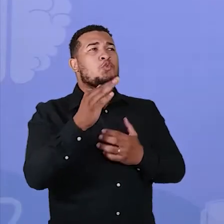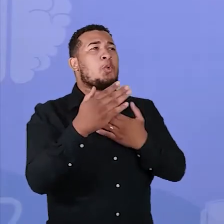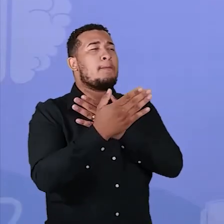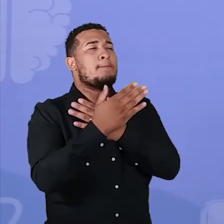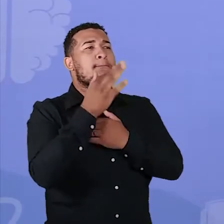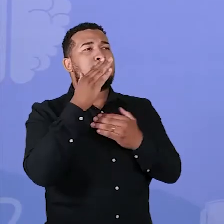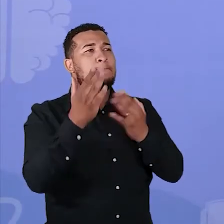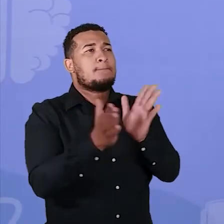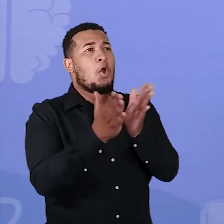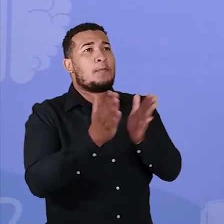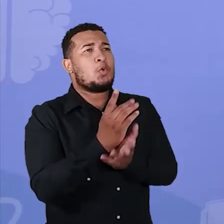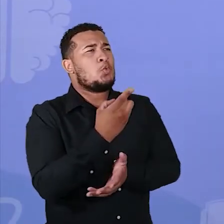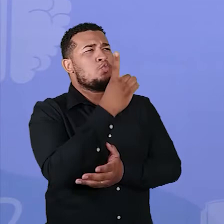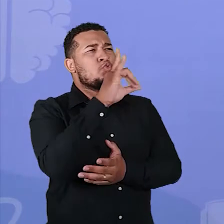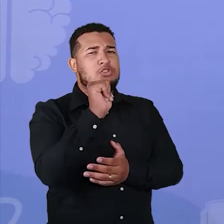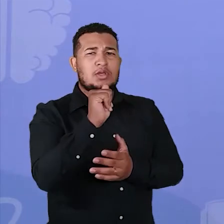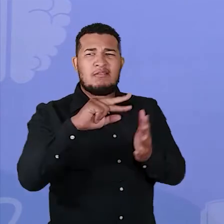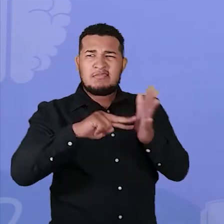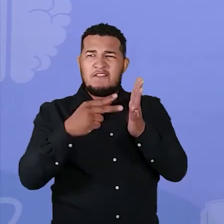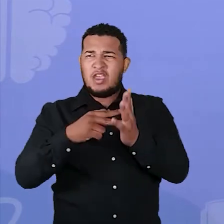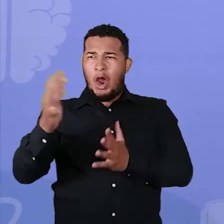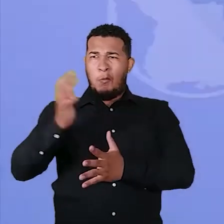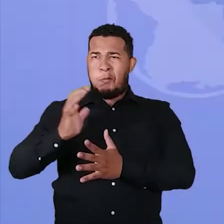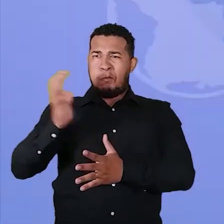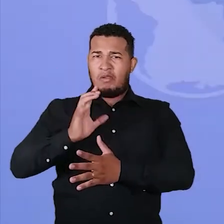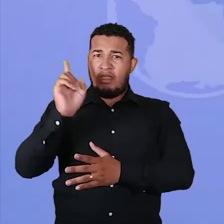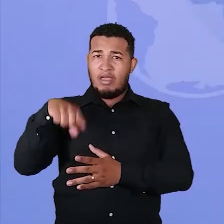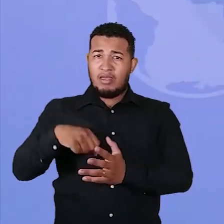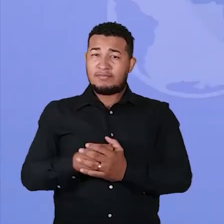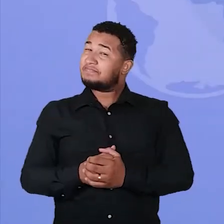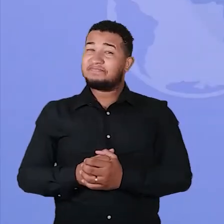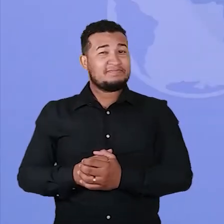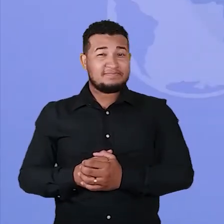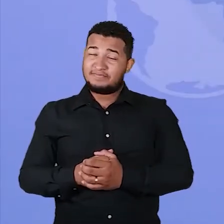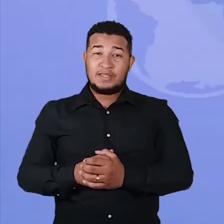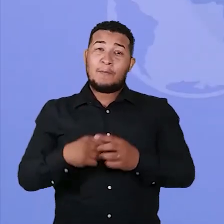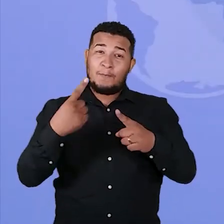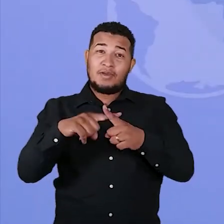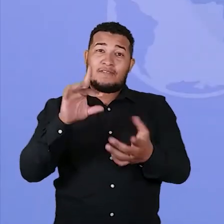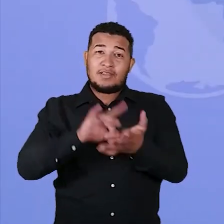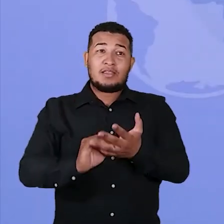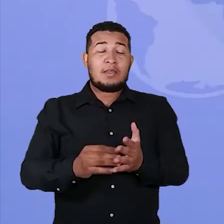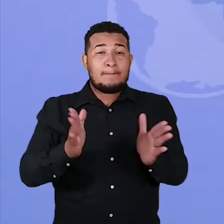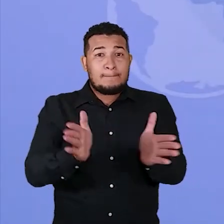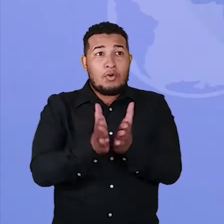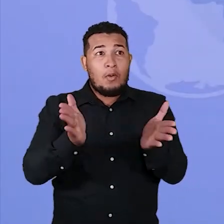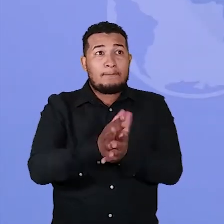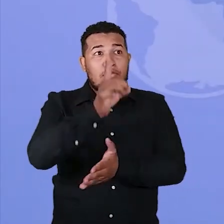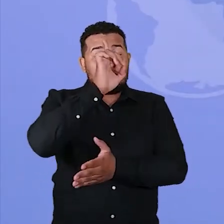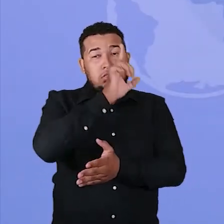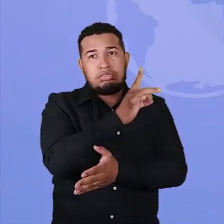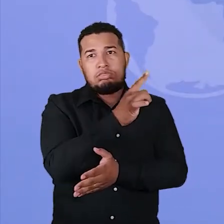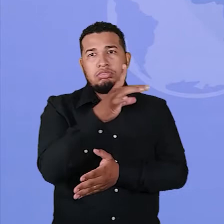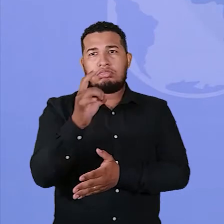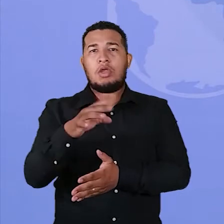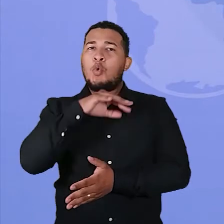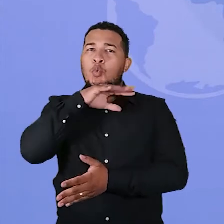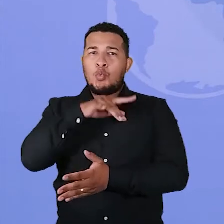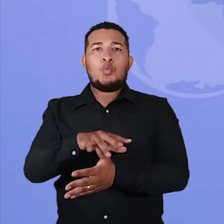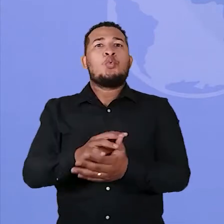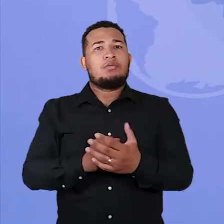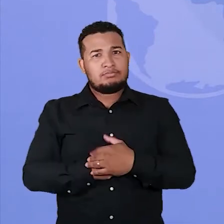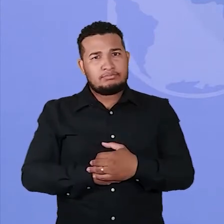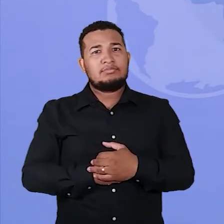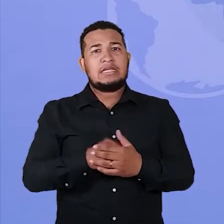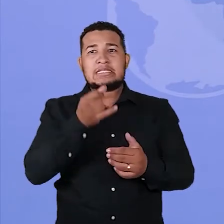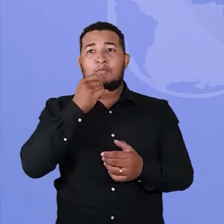O outro pensa assim, pô, será que ele está falando que ele é muito rico? Ele fala, não, é porque ser pobre todos os dias é muito ruim. É